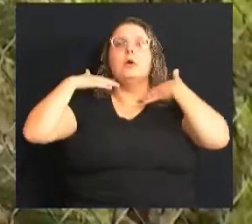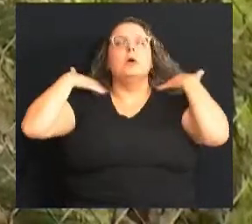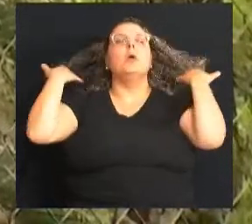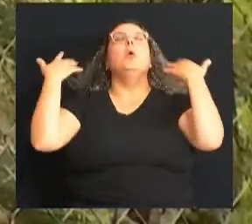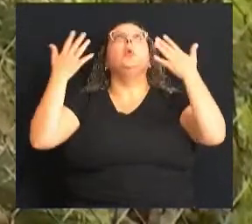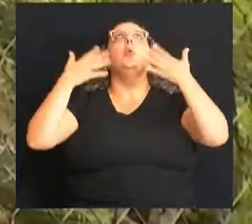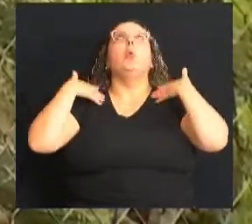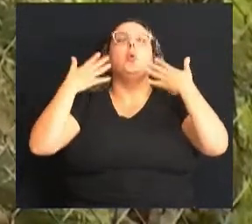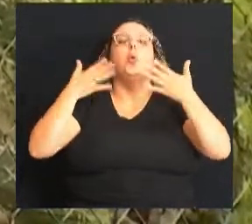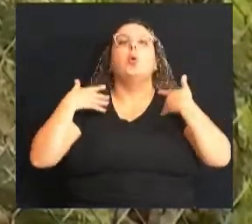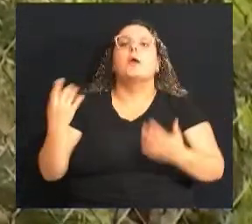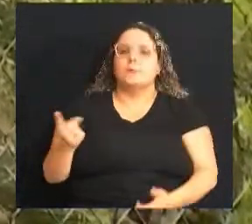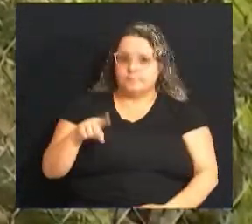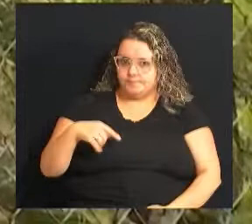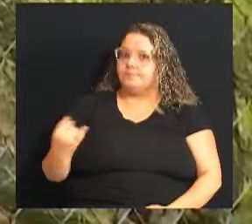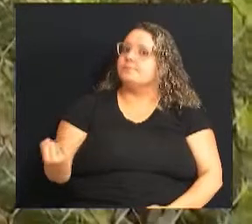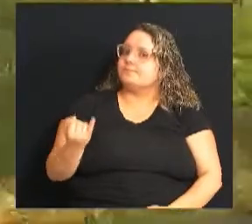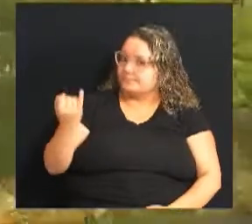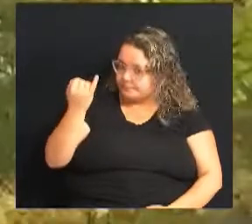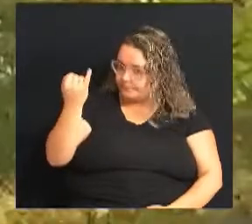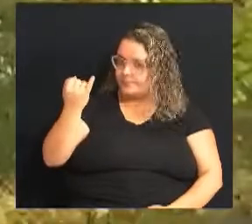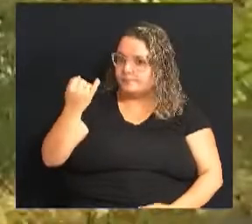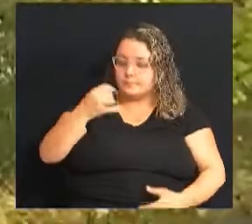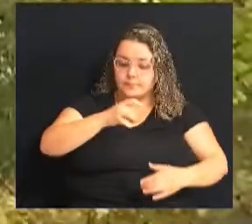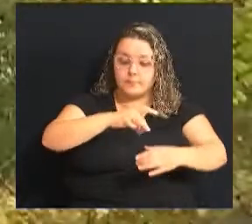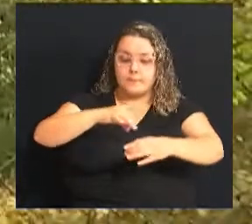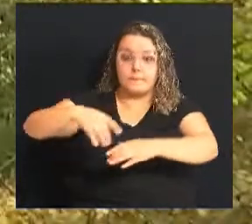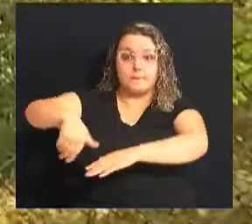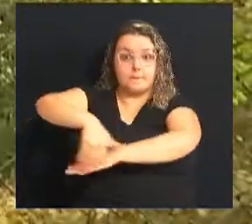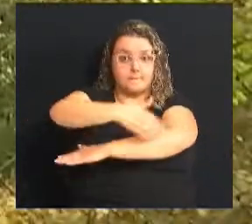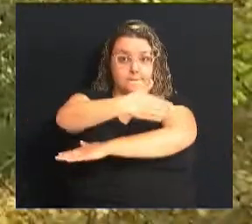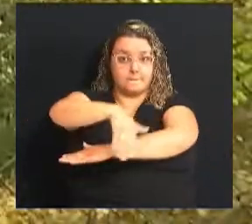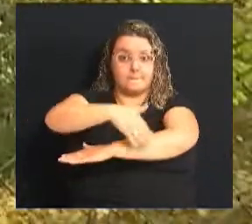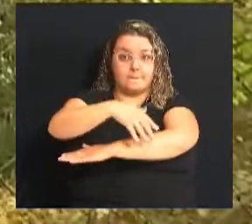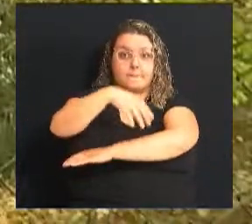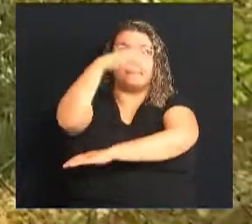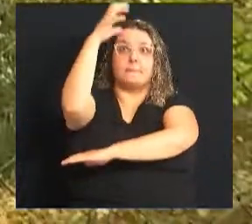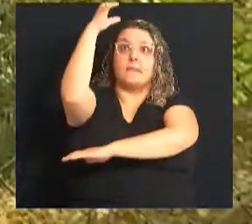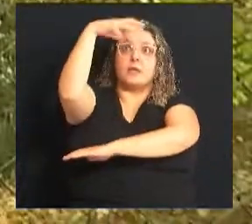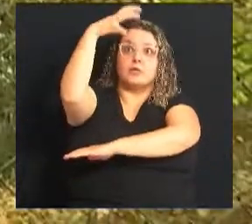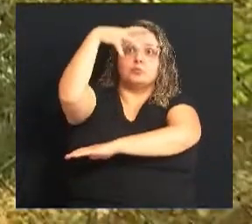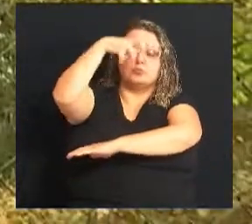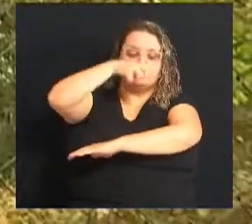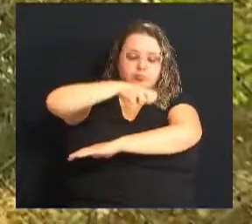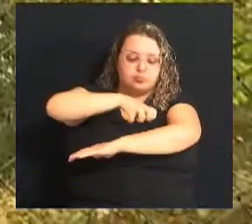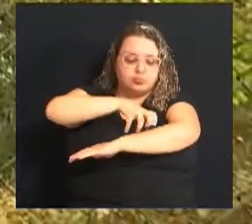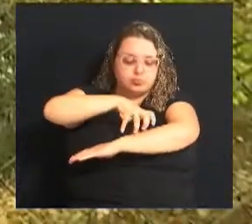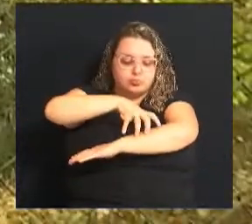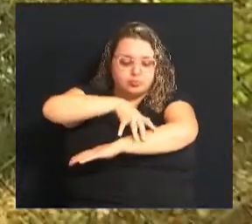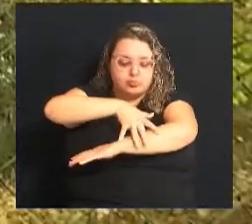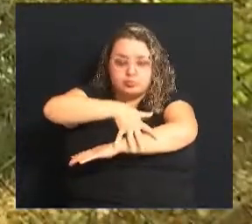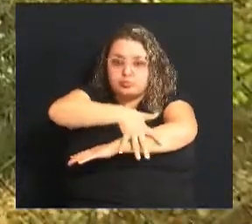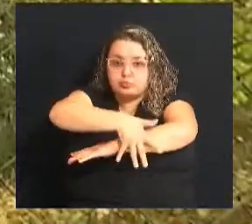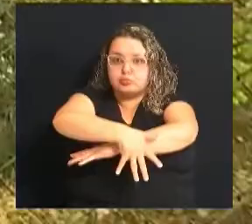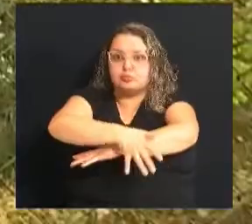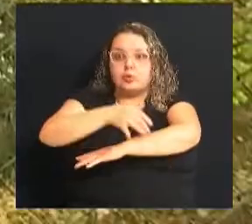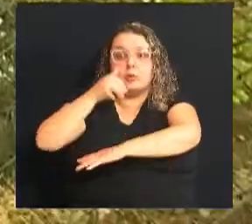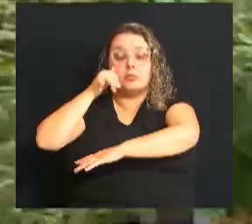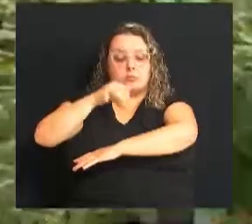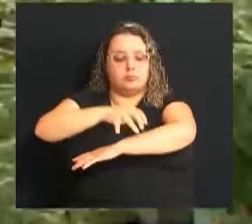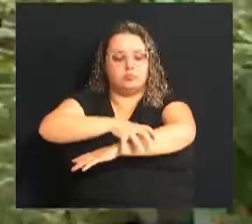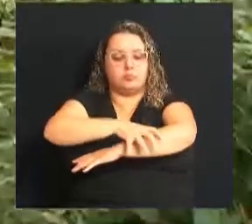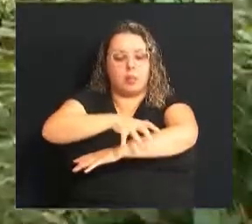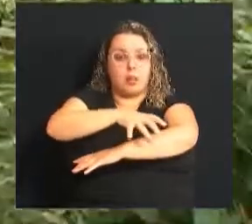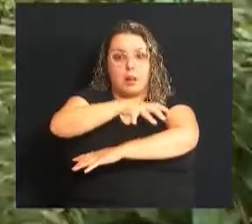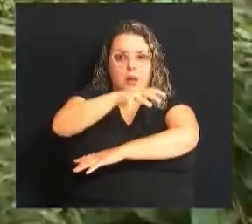Segundo, árvores plantadas na rua permitem a drenagem da água da chuva, evita alagamentos